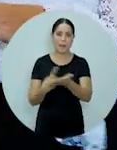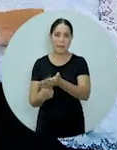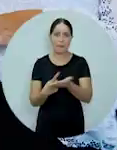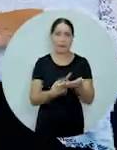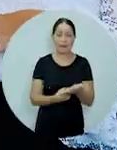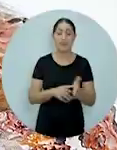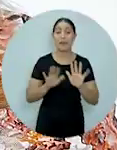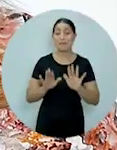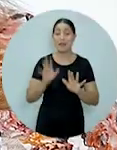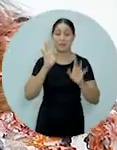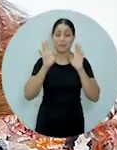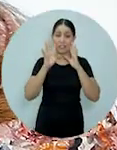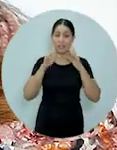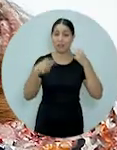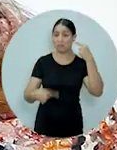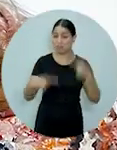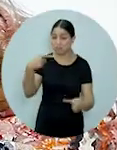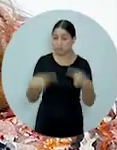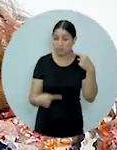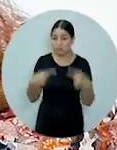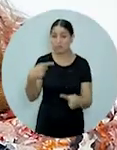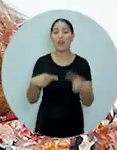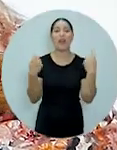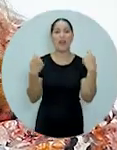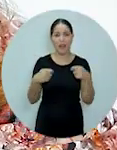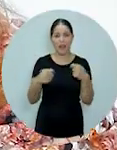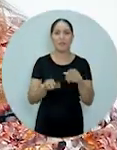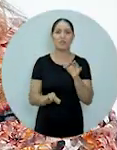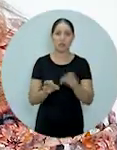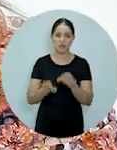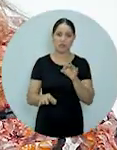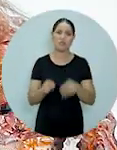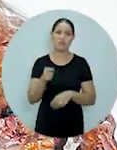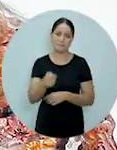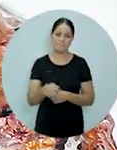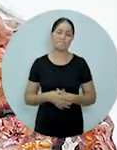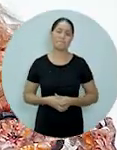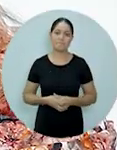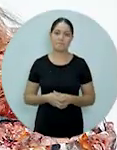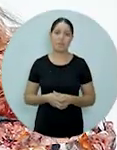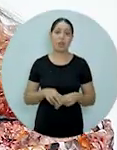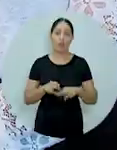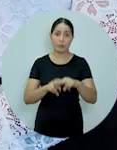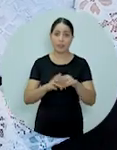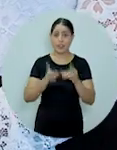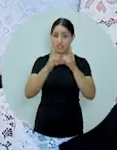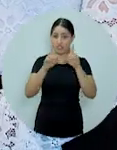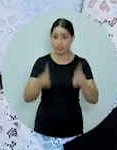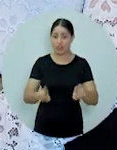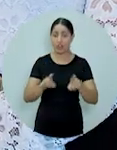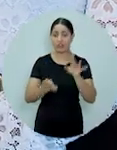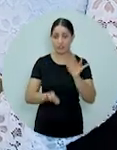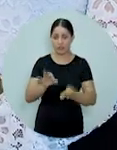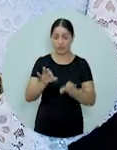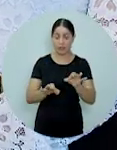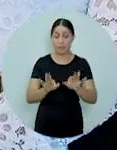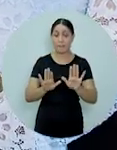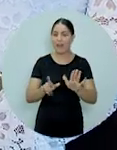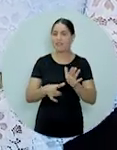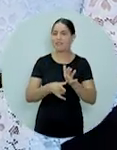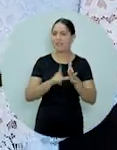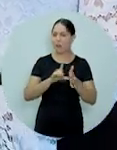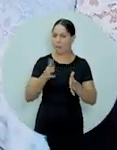como é que vai ser feito. Mas se tiver algum desentendimento, aí sim a gente precisa ir para o Poder Judiciário. Porque o divórcio é no judiciário,